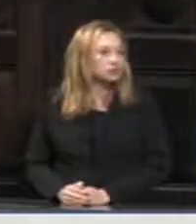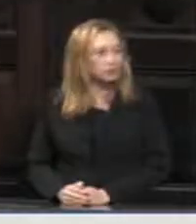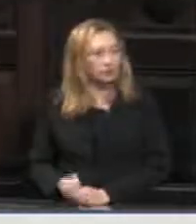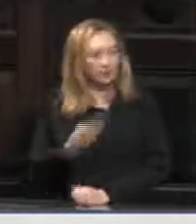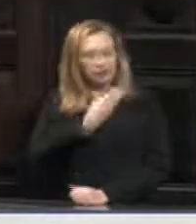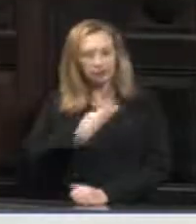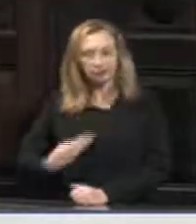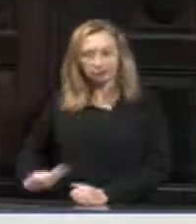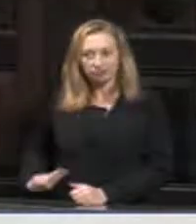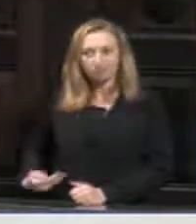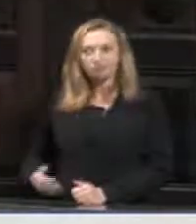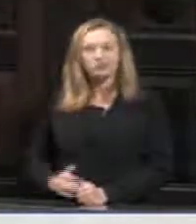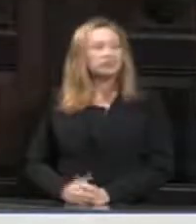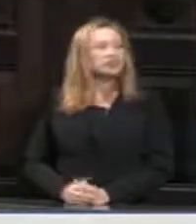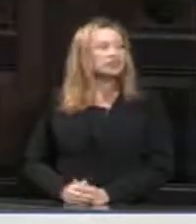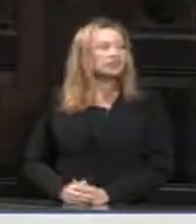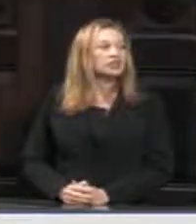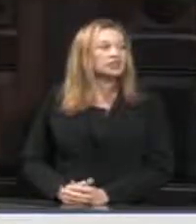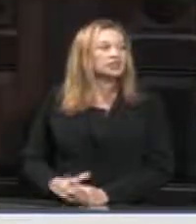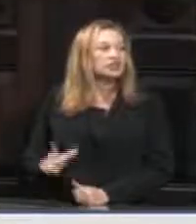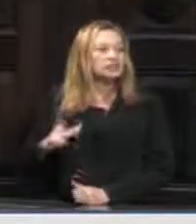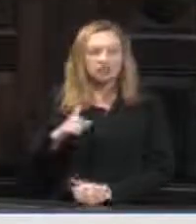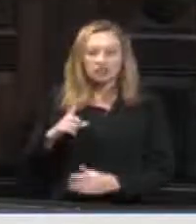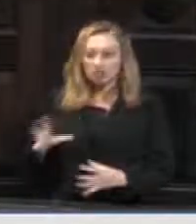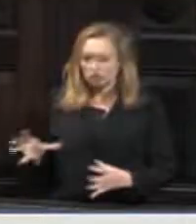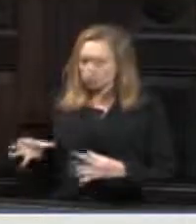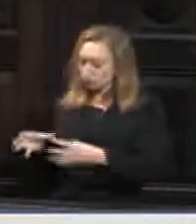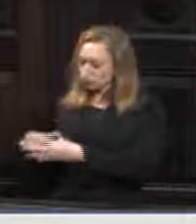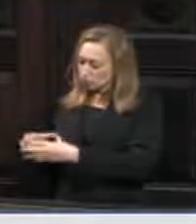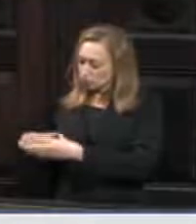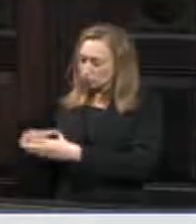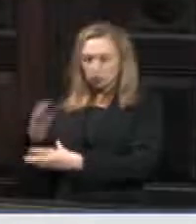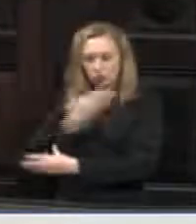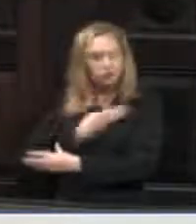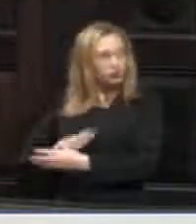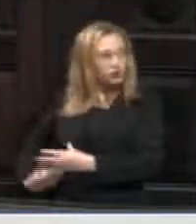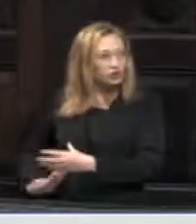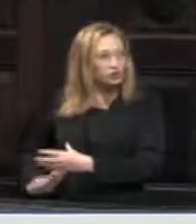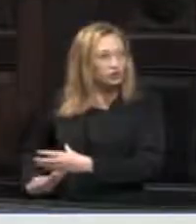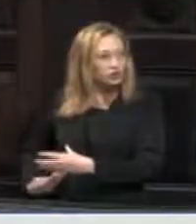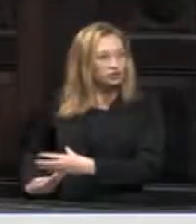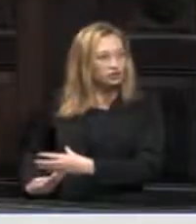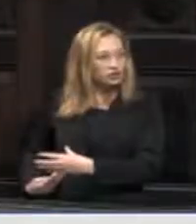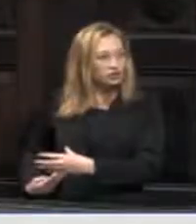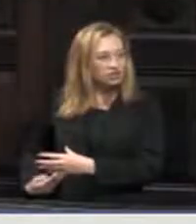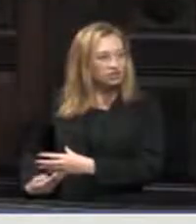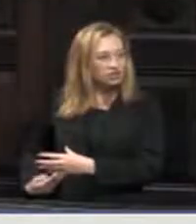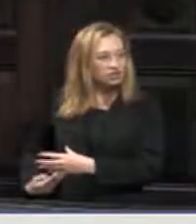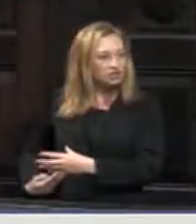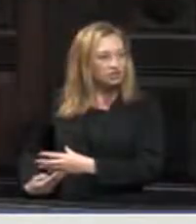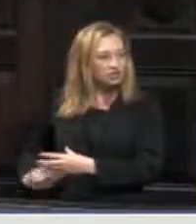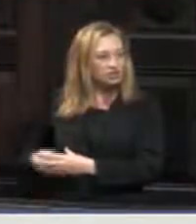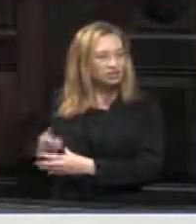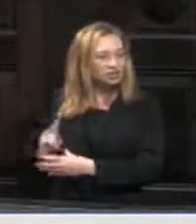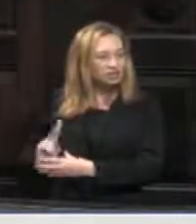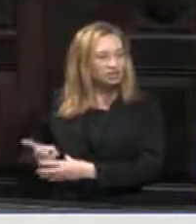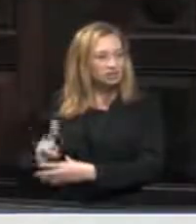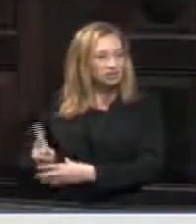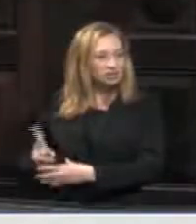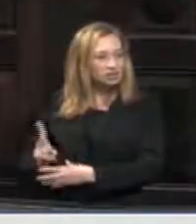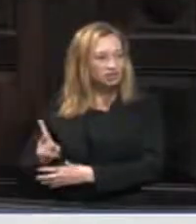governo, tinha a bancada do governo que sempre teve cerca